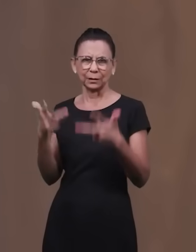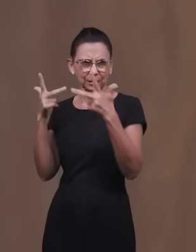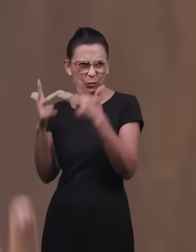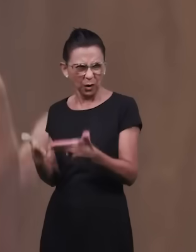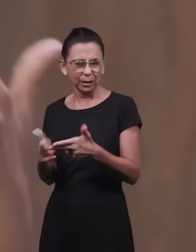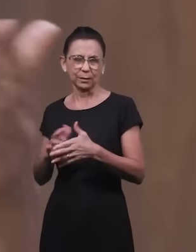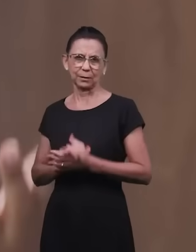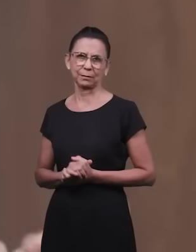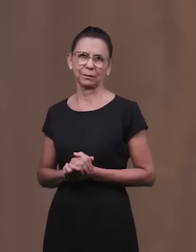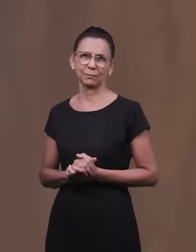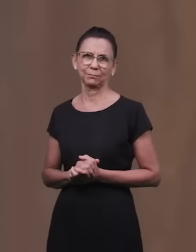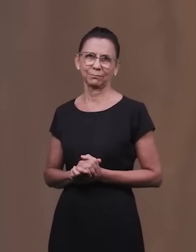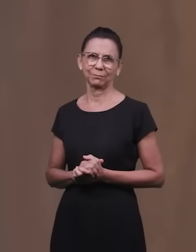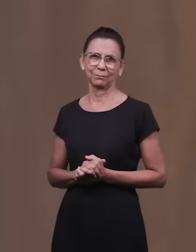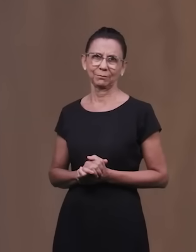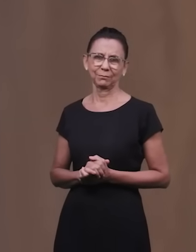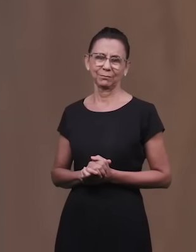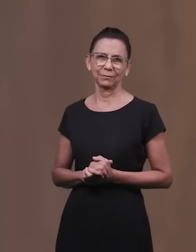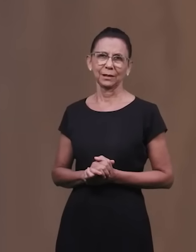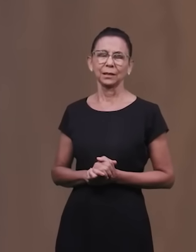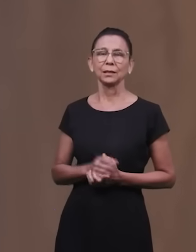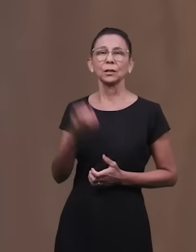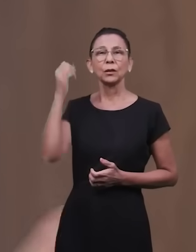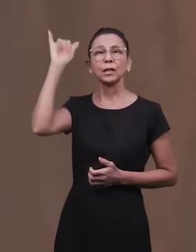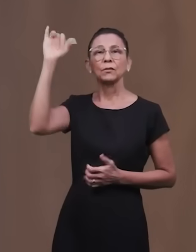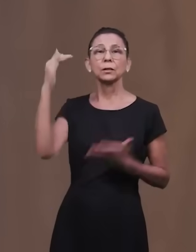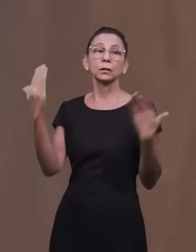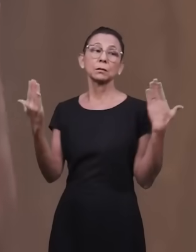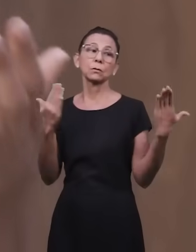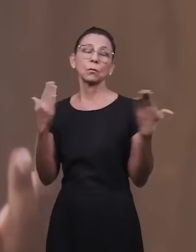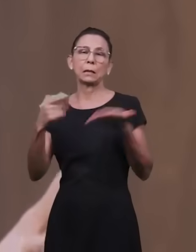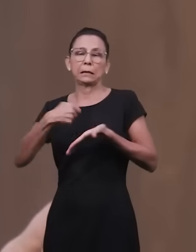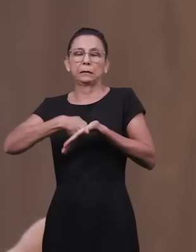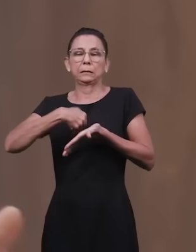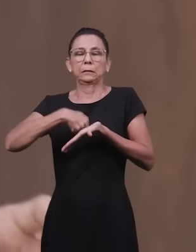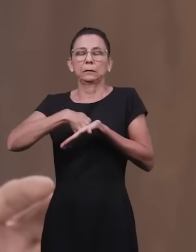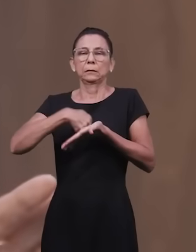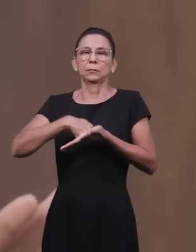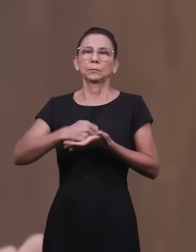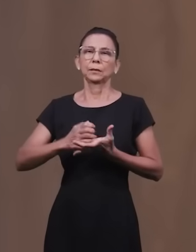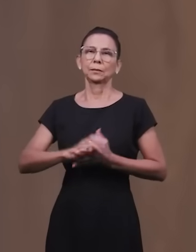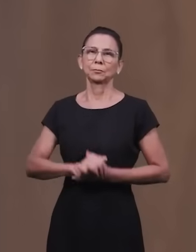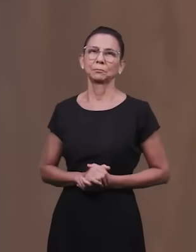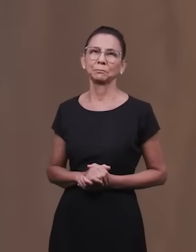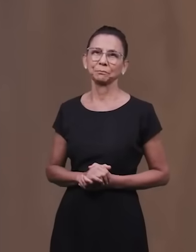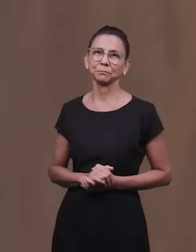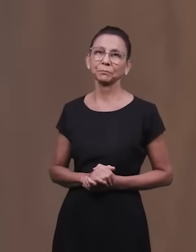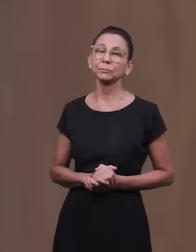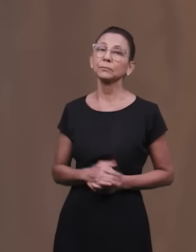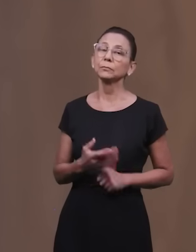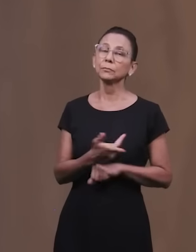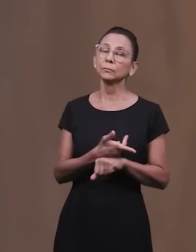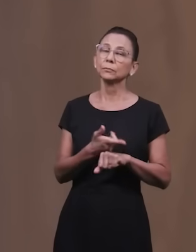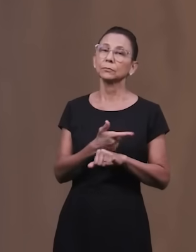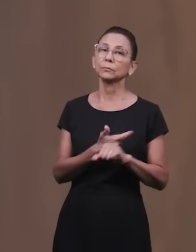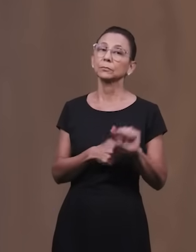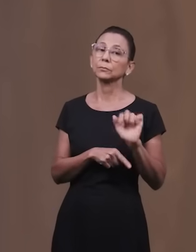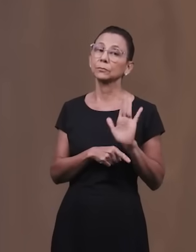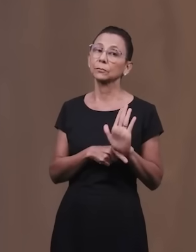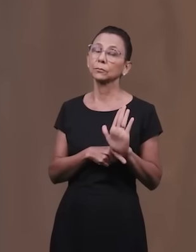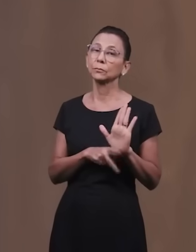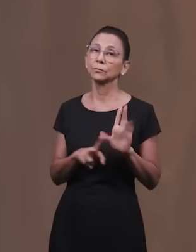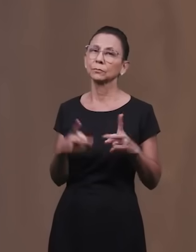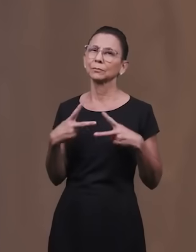mesmo tempo? Ou para você precisa de outros recursos? Então, evitar a comparação, evitar se cobrar demais,